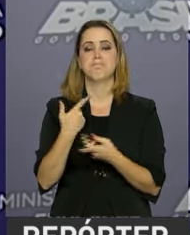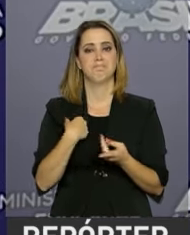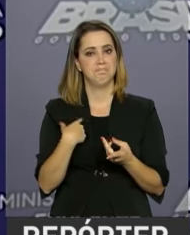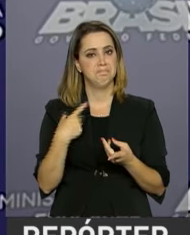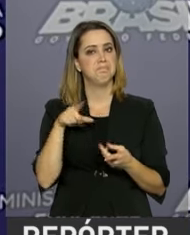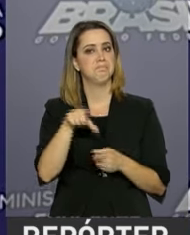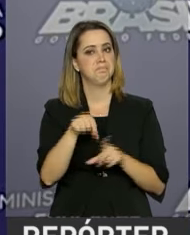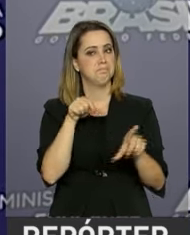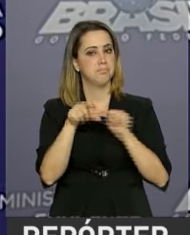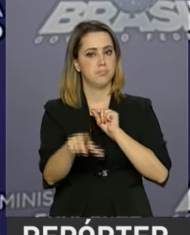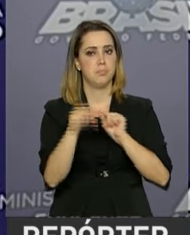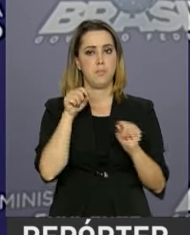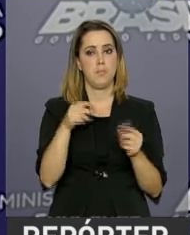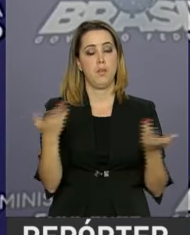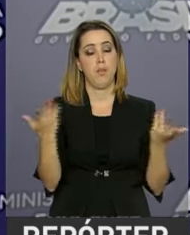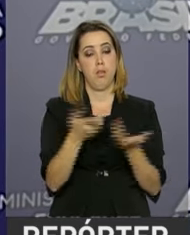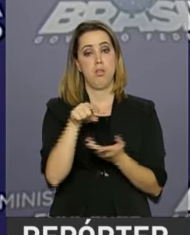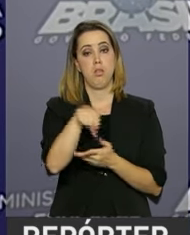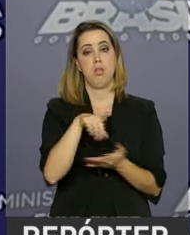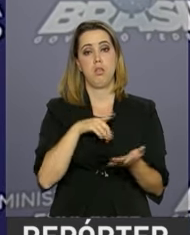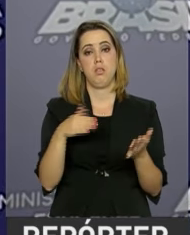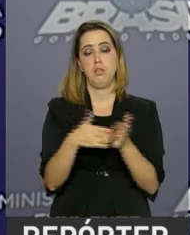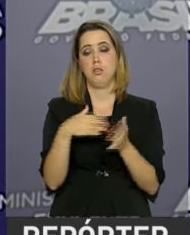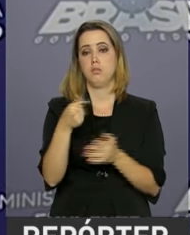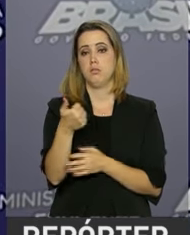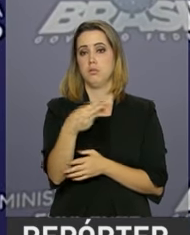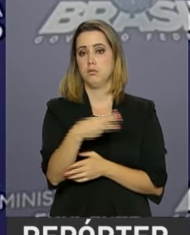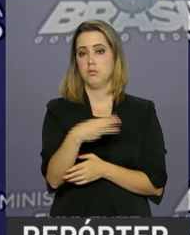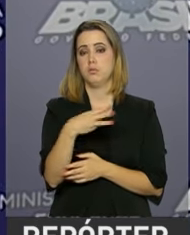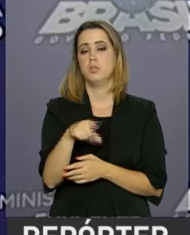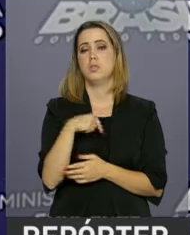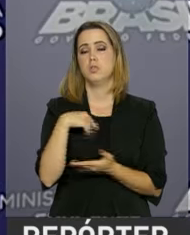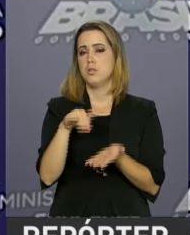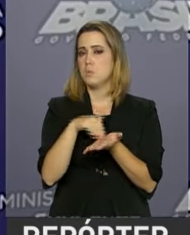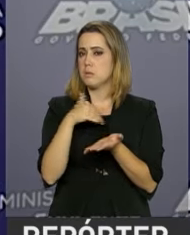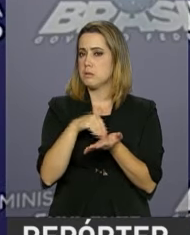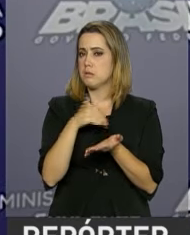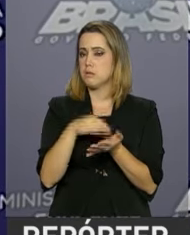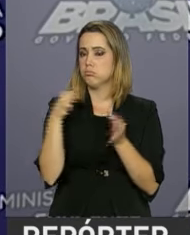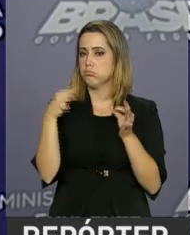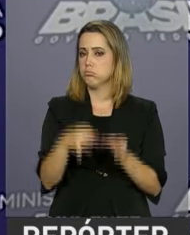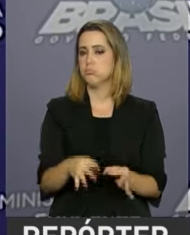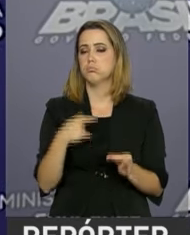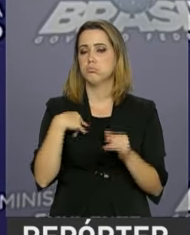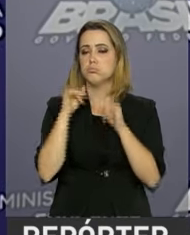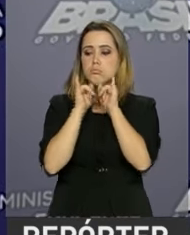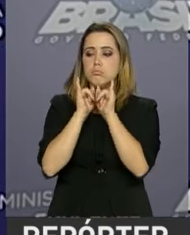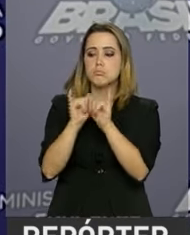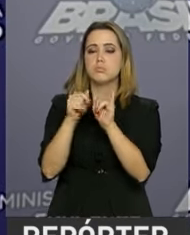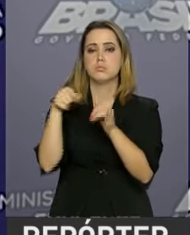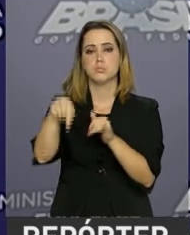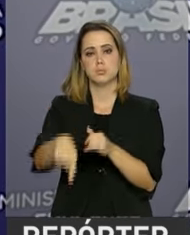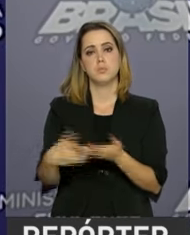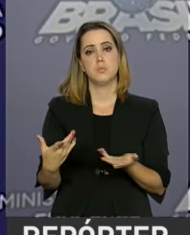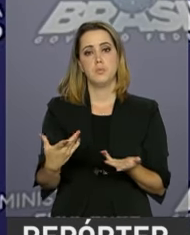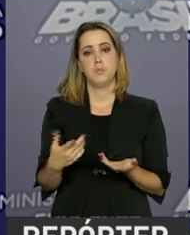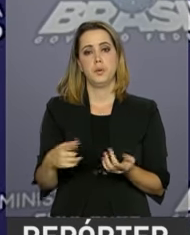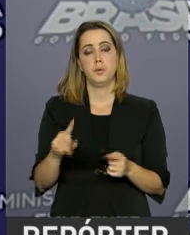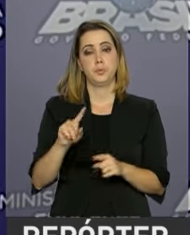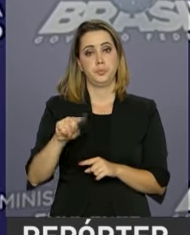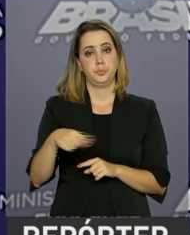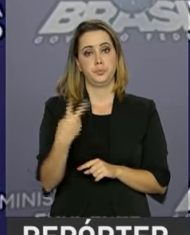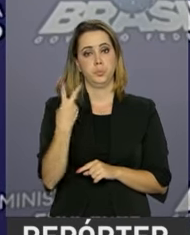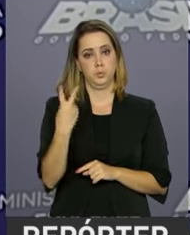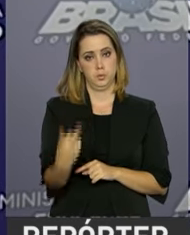alunos do ProUni têm até o dia 13 para comprovar as informações informadas ali no ato da inscrição. A